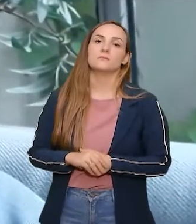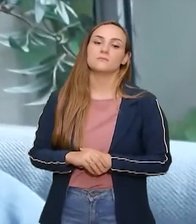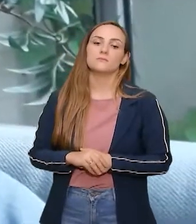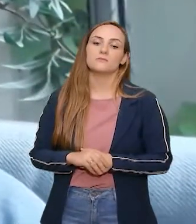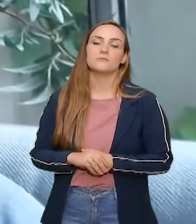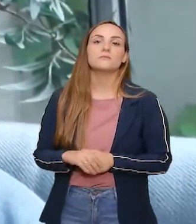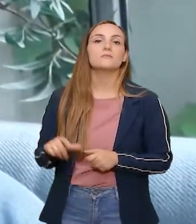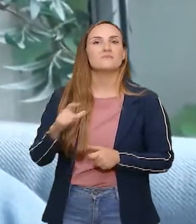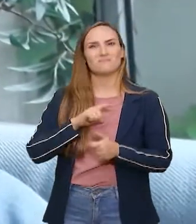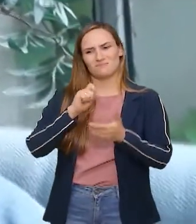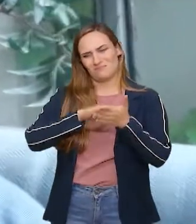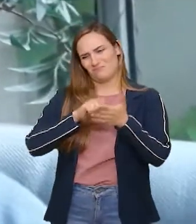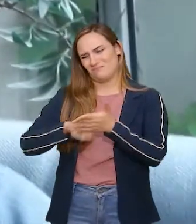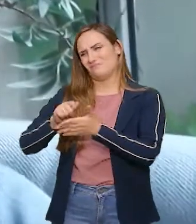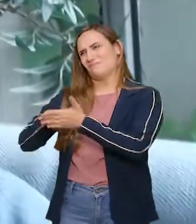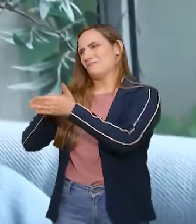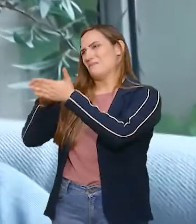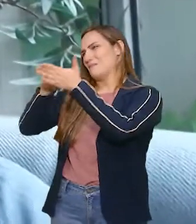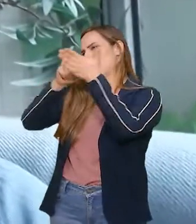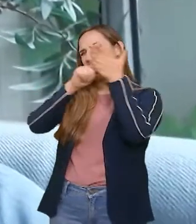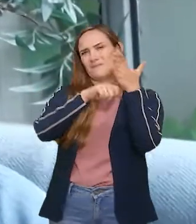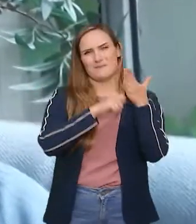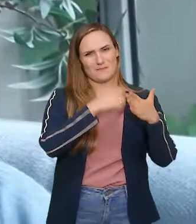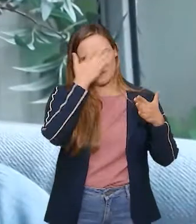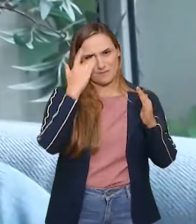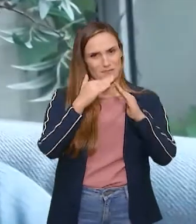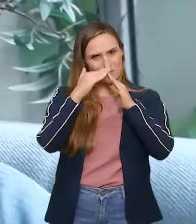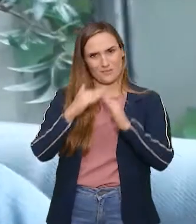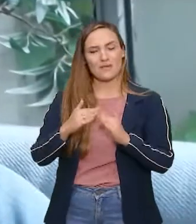E aí, no caso, houve um abaixo-assinado